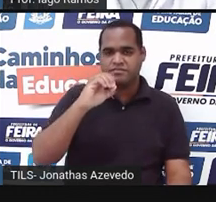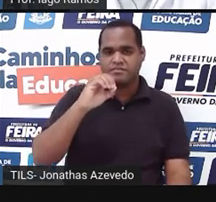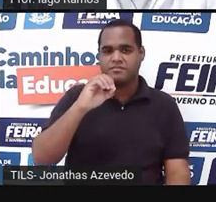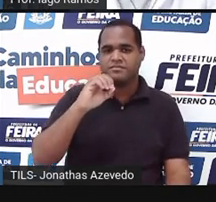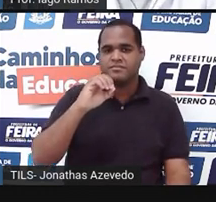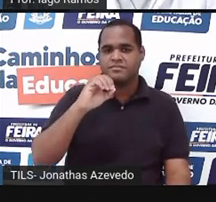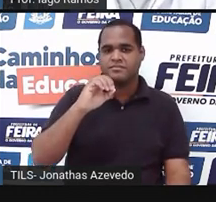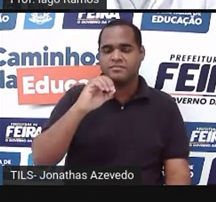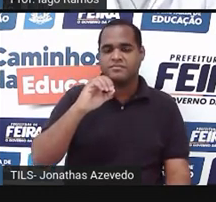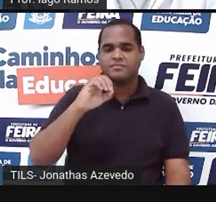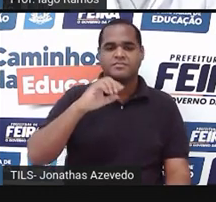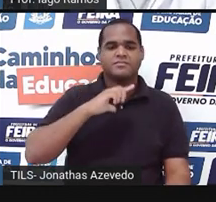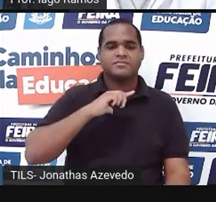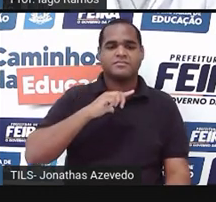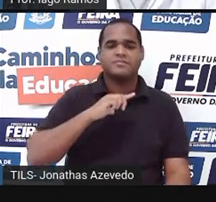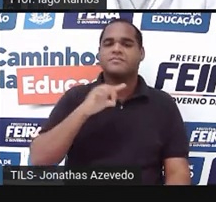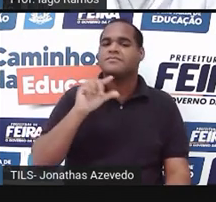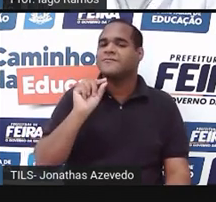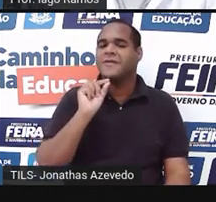é